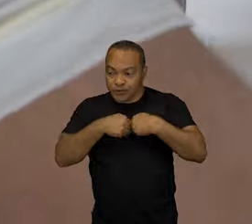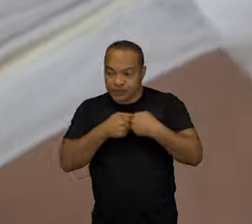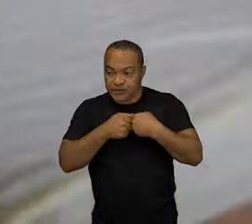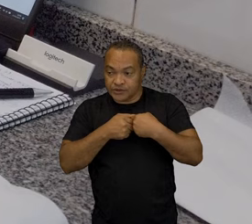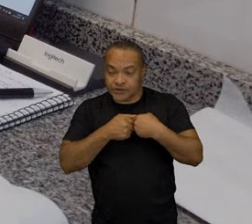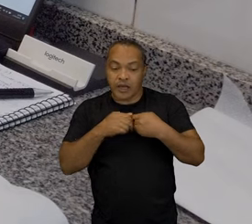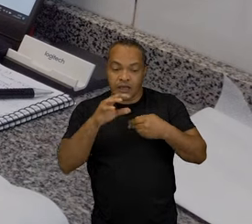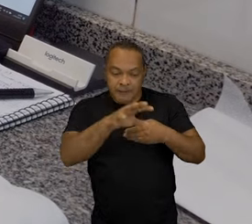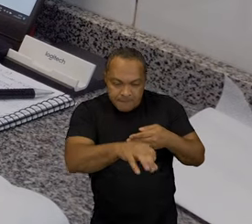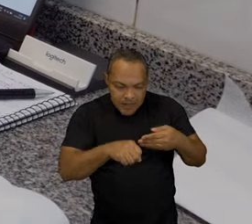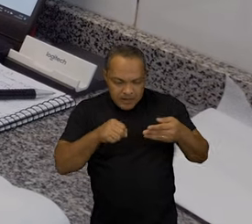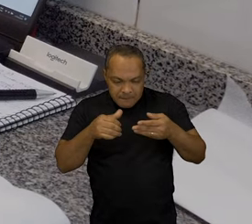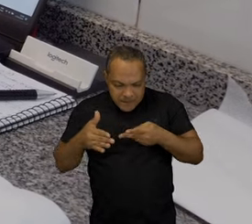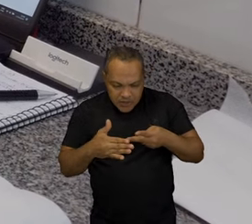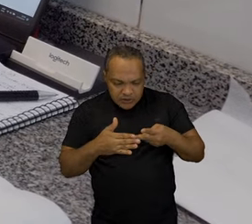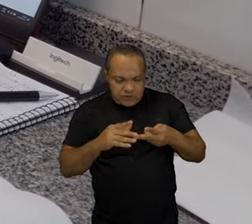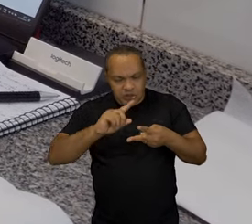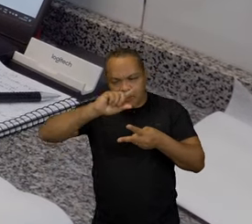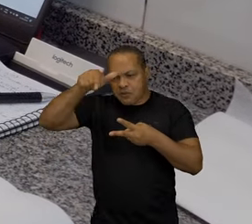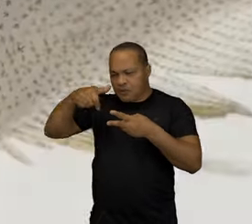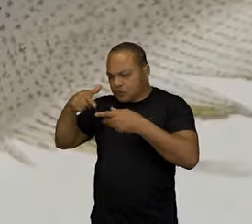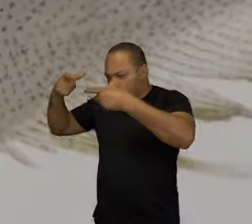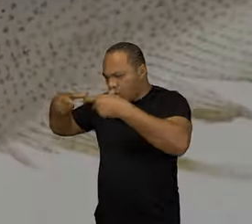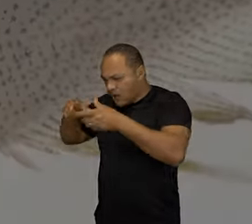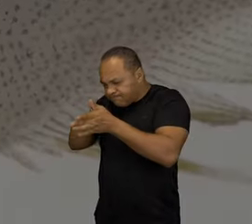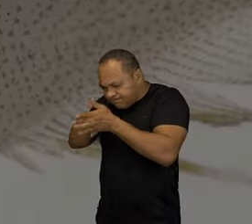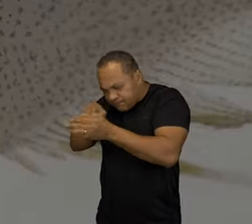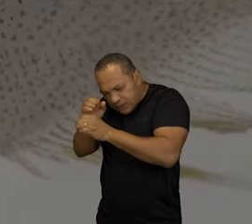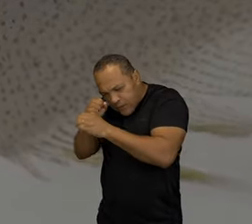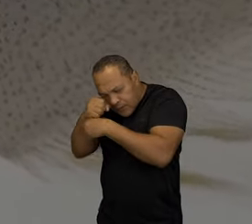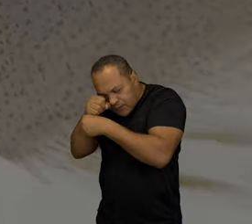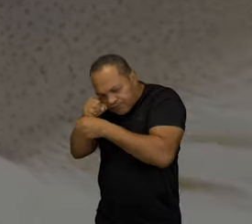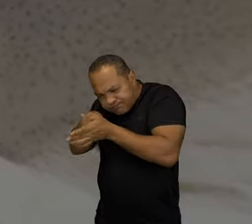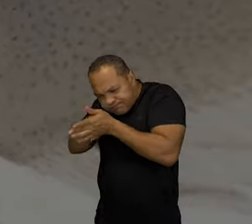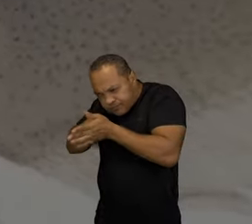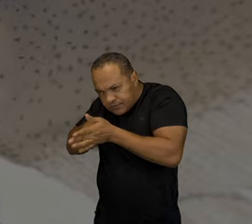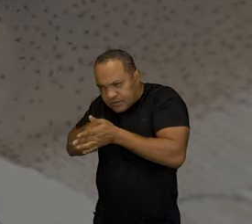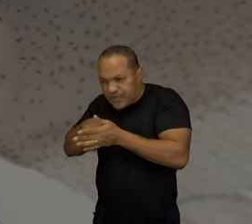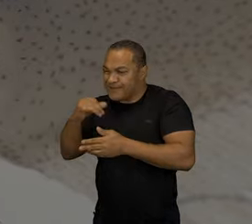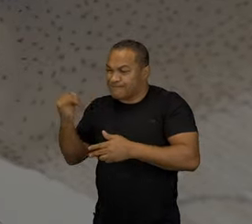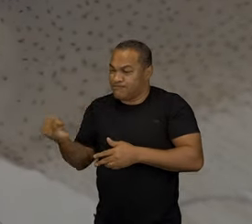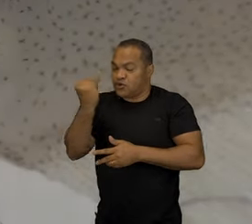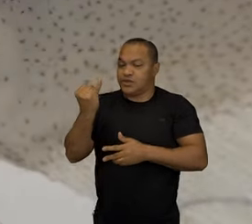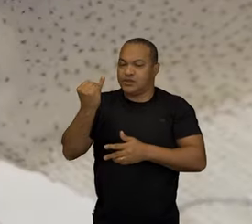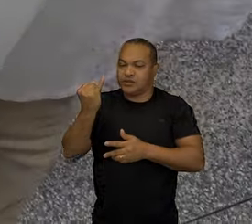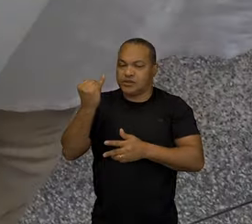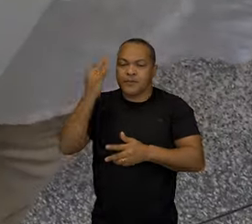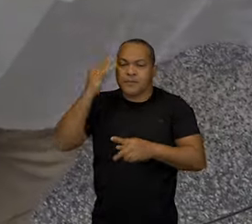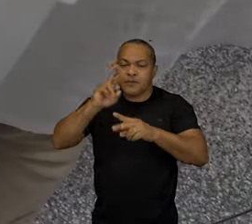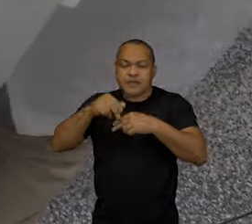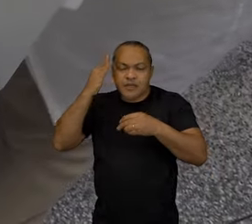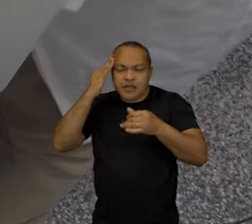motivo, a coleta dos indivíduos e posterior identificação em laboratório é indispensável